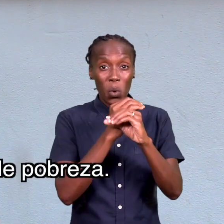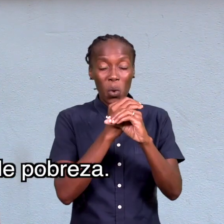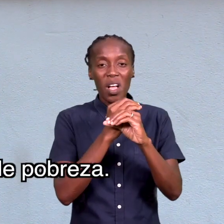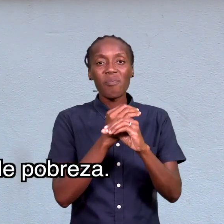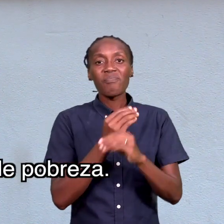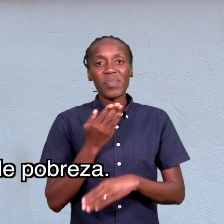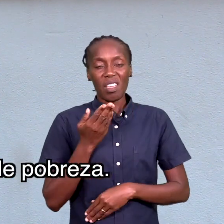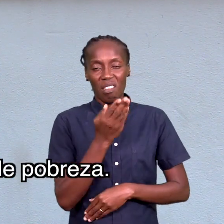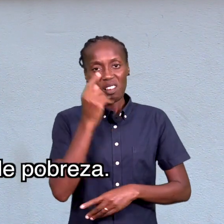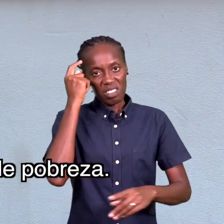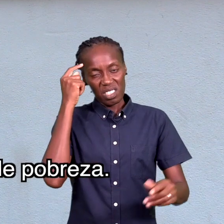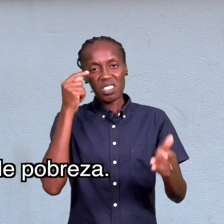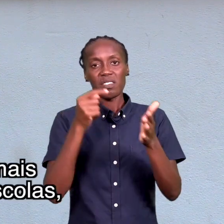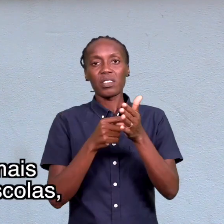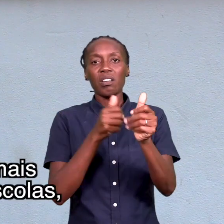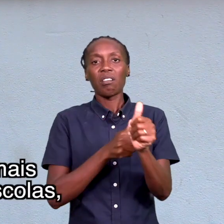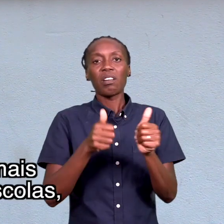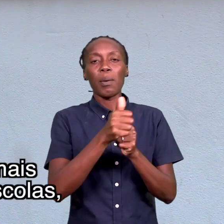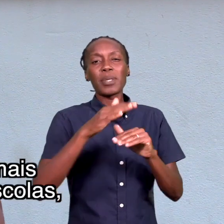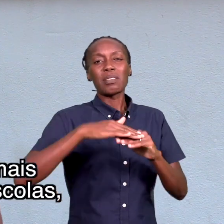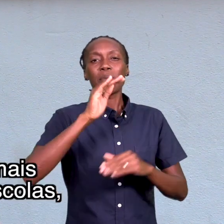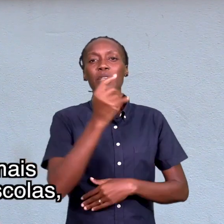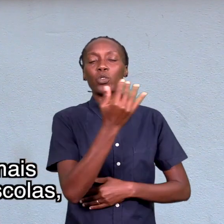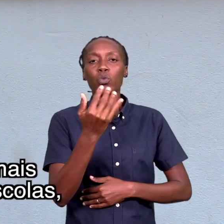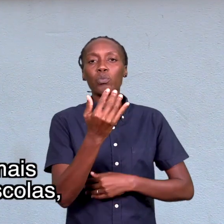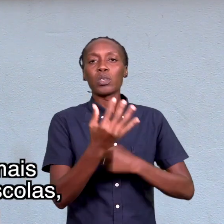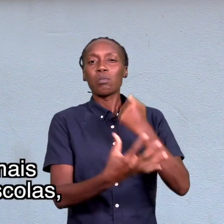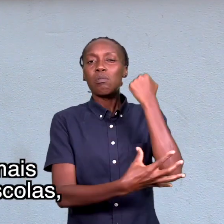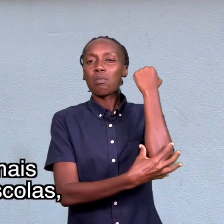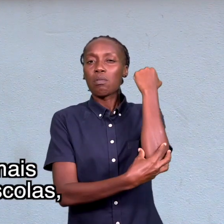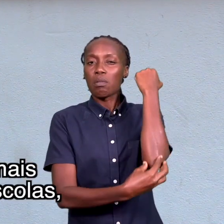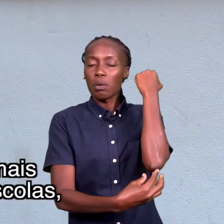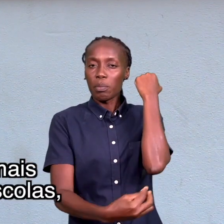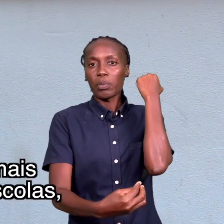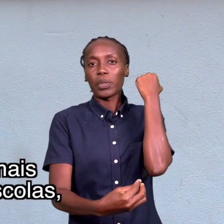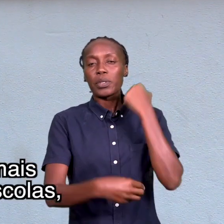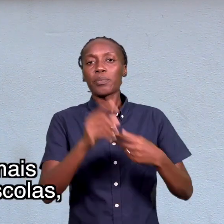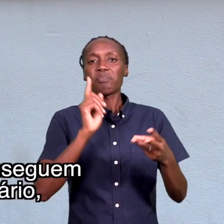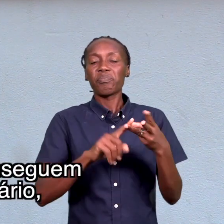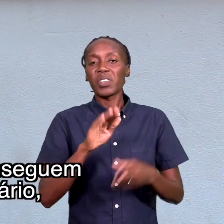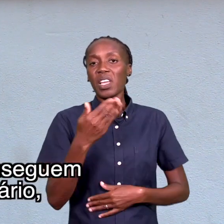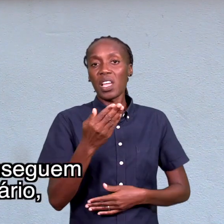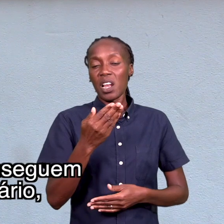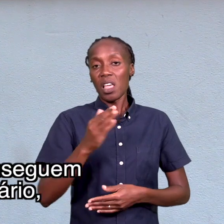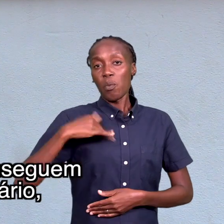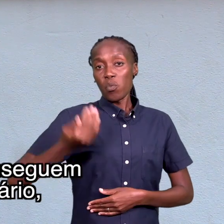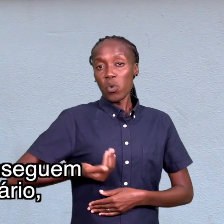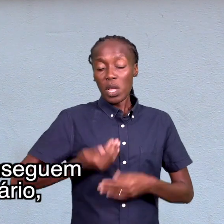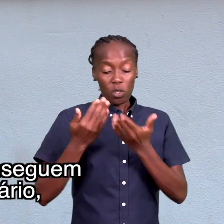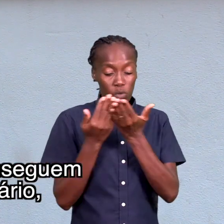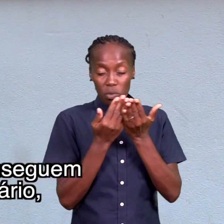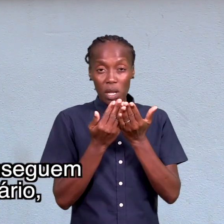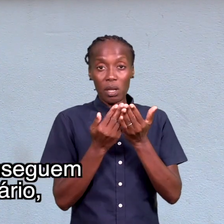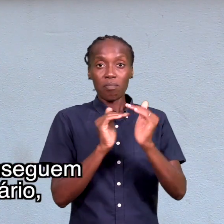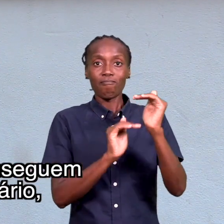As mulheres é que são o rosto de pobreza. As mulheres é que têm mais desistências a nível das escolas. São as mulheres que não conseguem